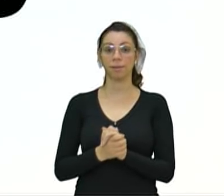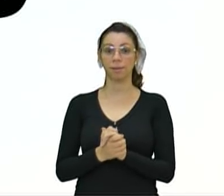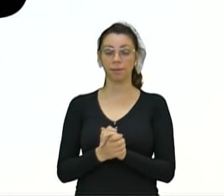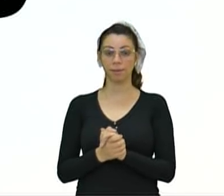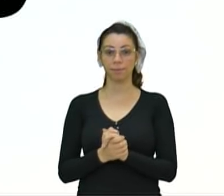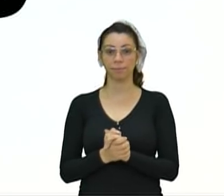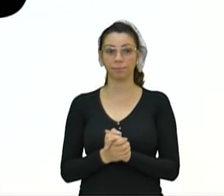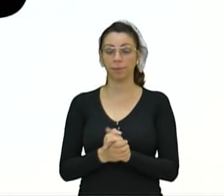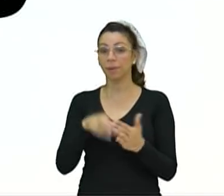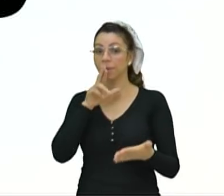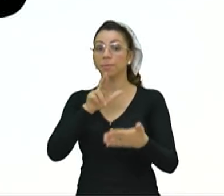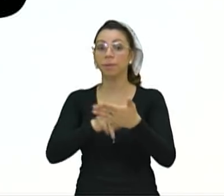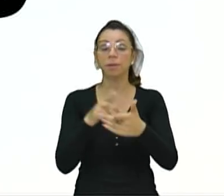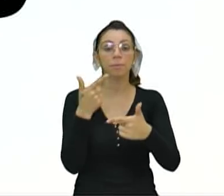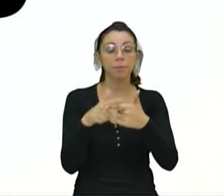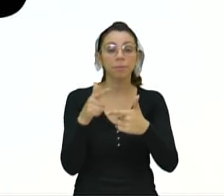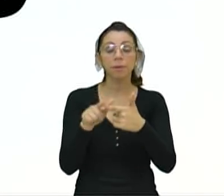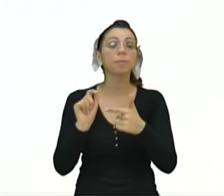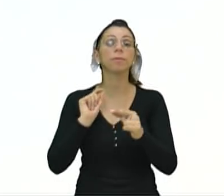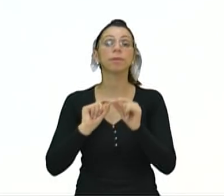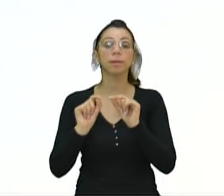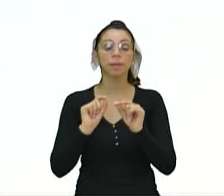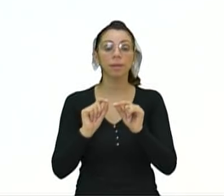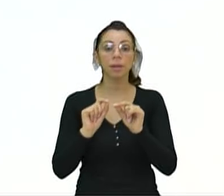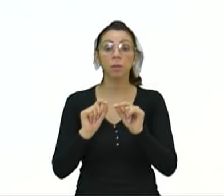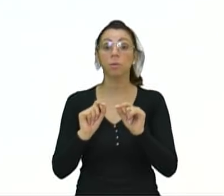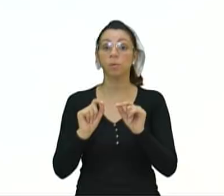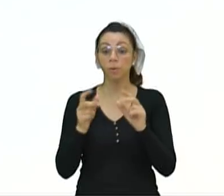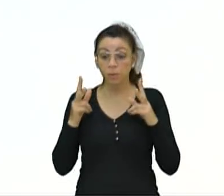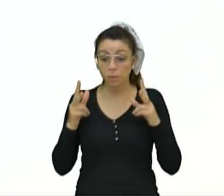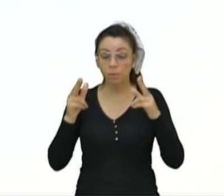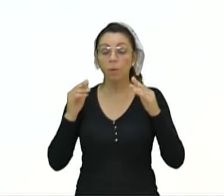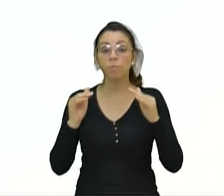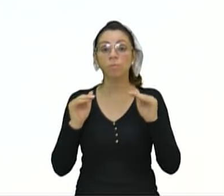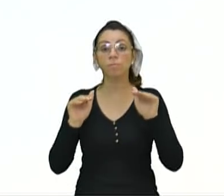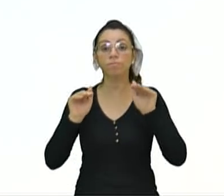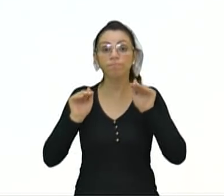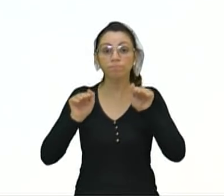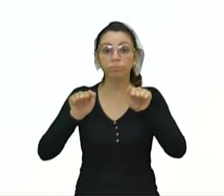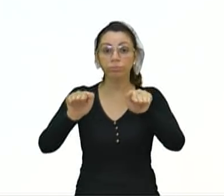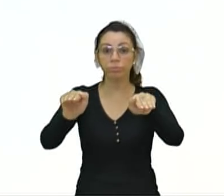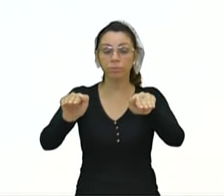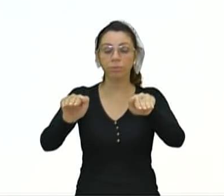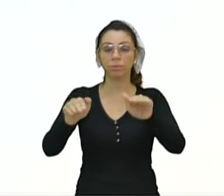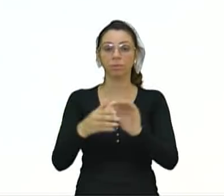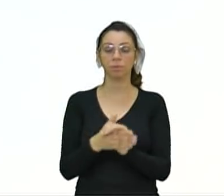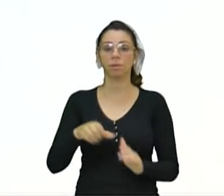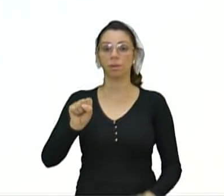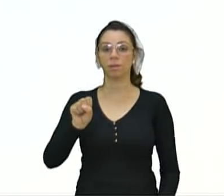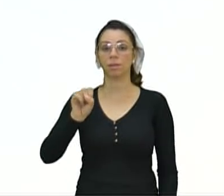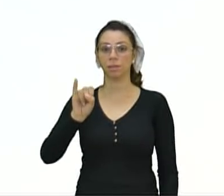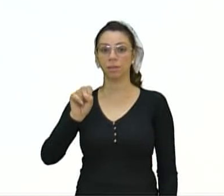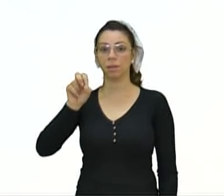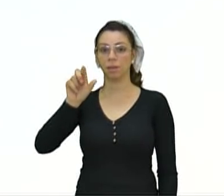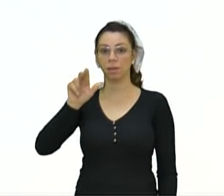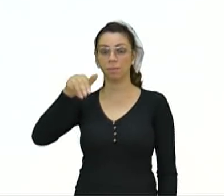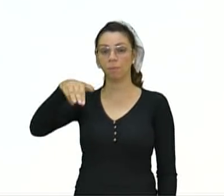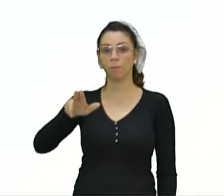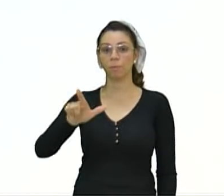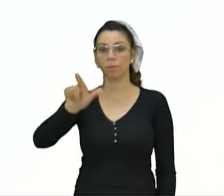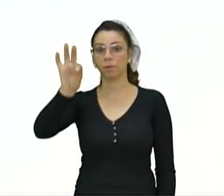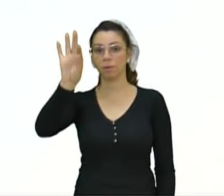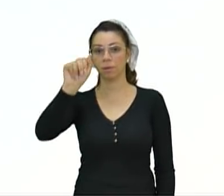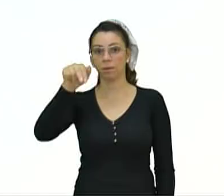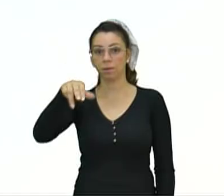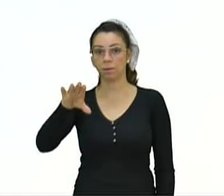eventos simultâneos. E a professora deixou essa atividade para casa. Lembrando